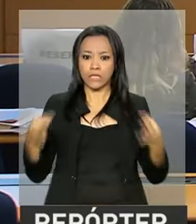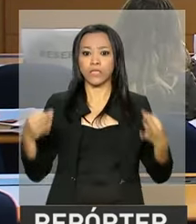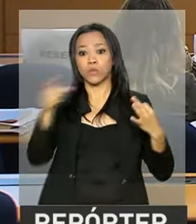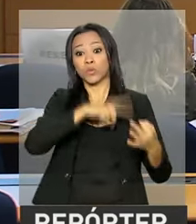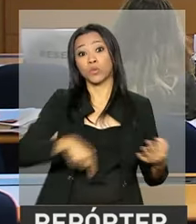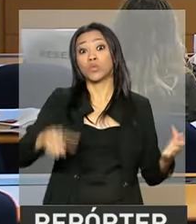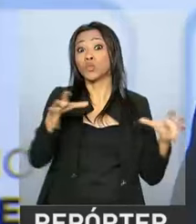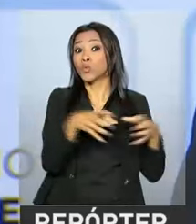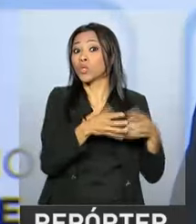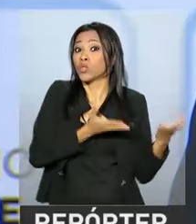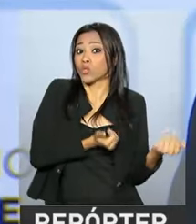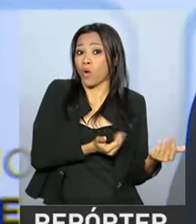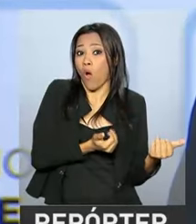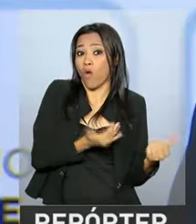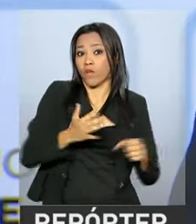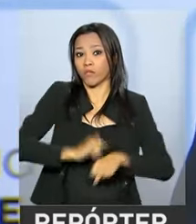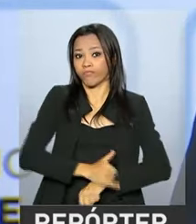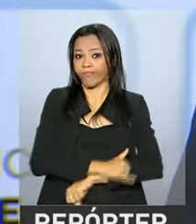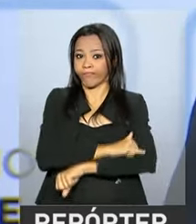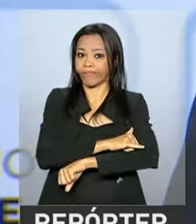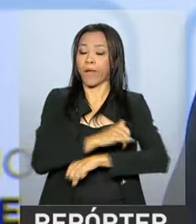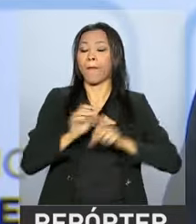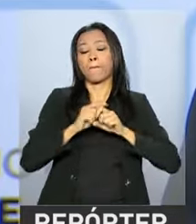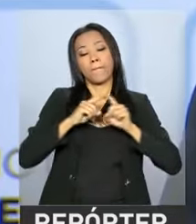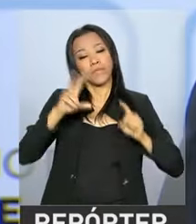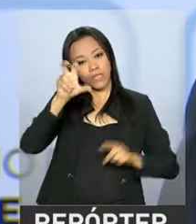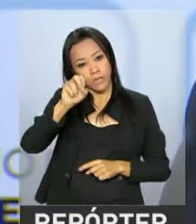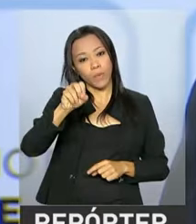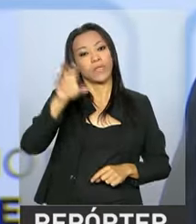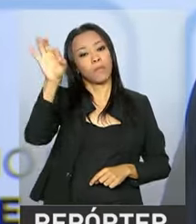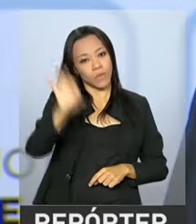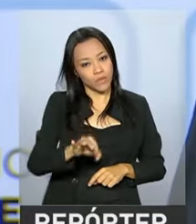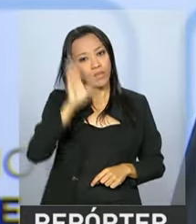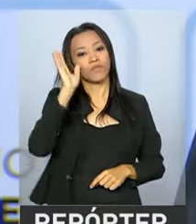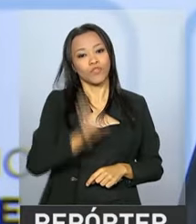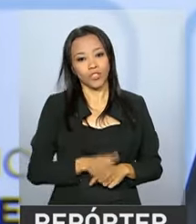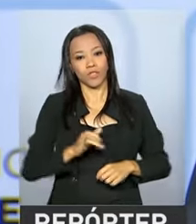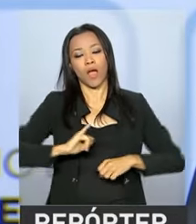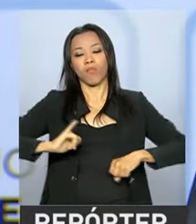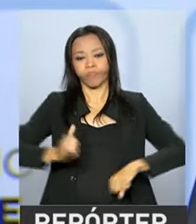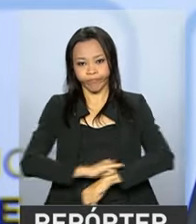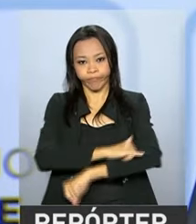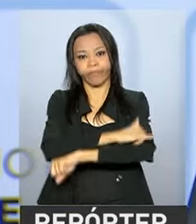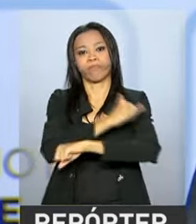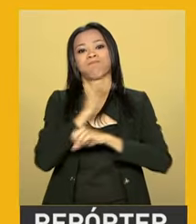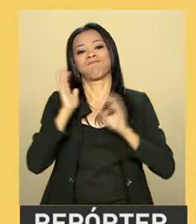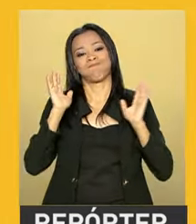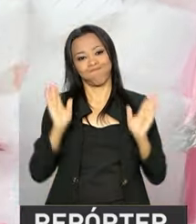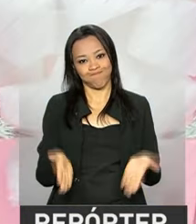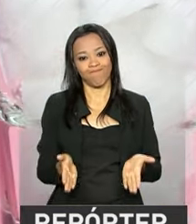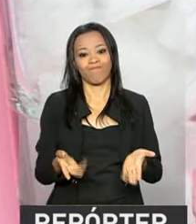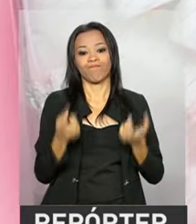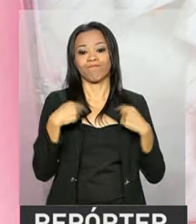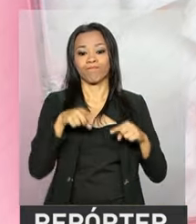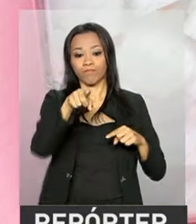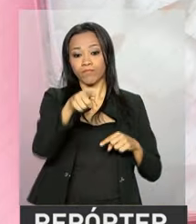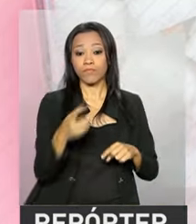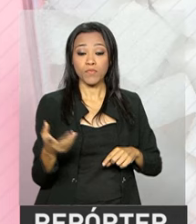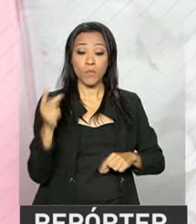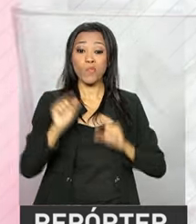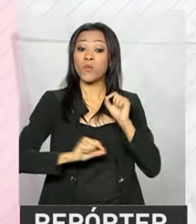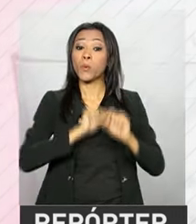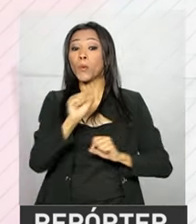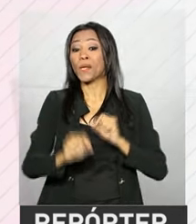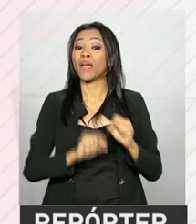jovens obesos. Mais da metade da população já está com peso acima do recomendado. O excesso de peso, o consumo